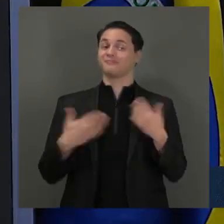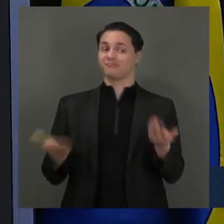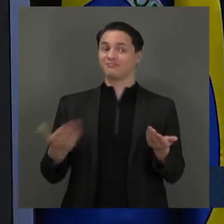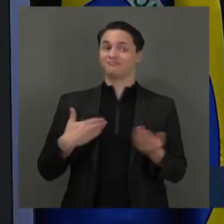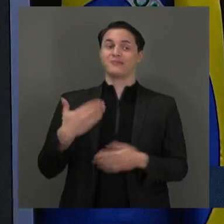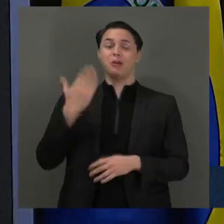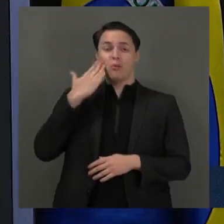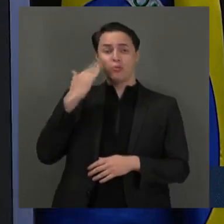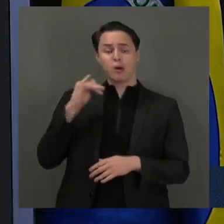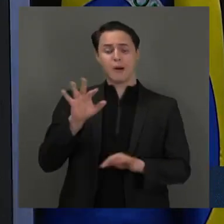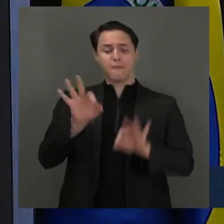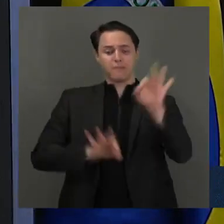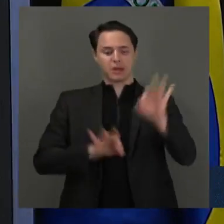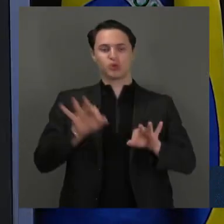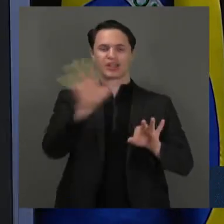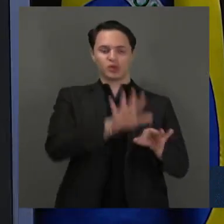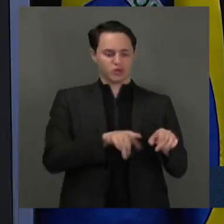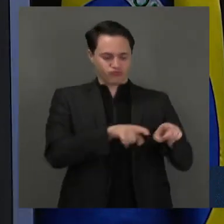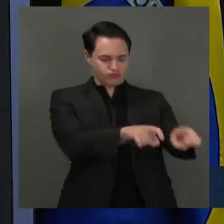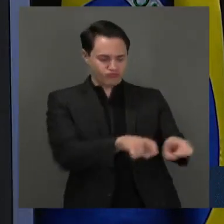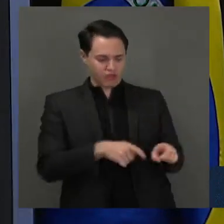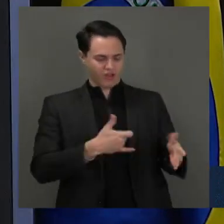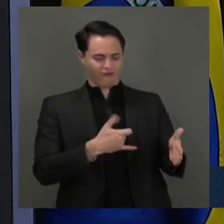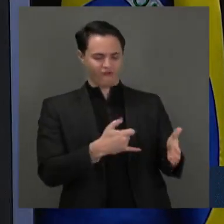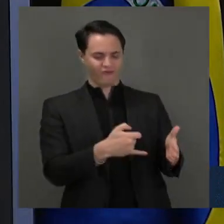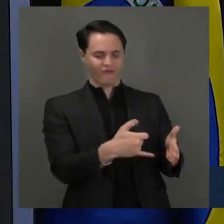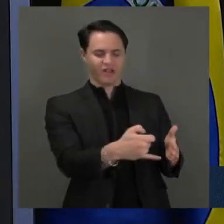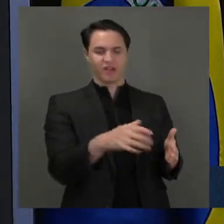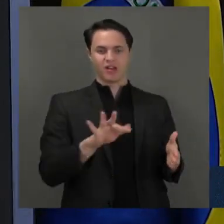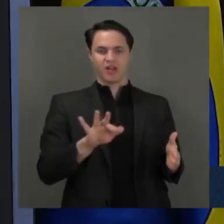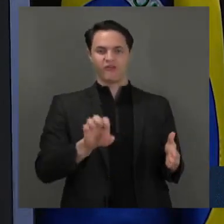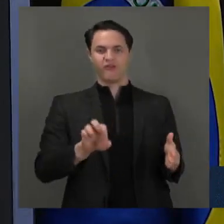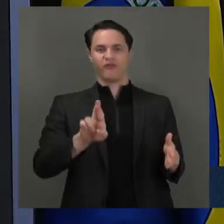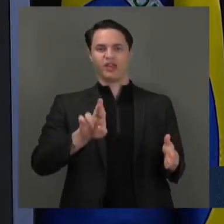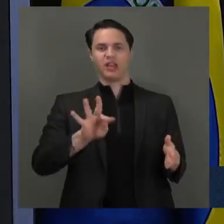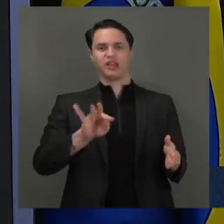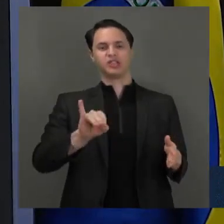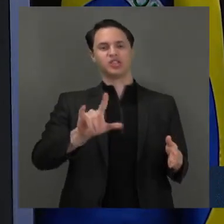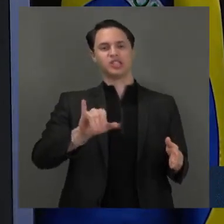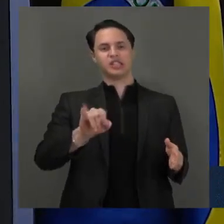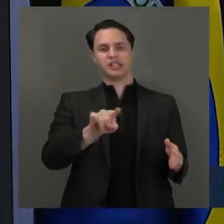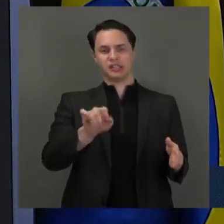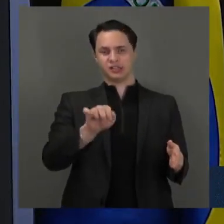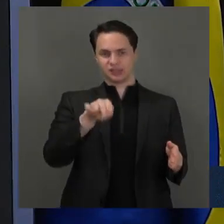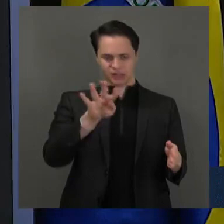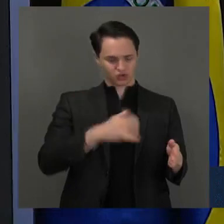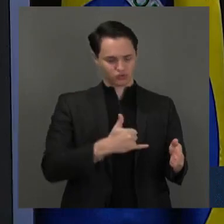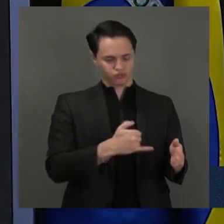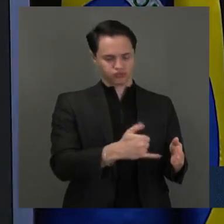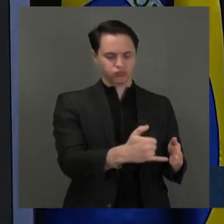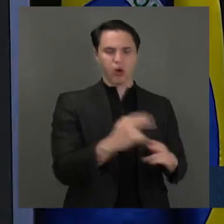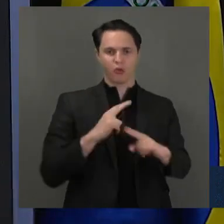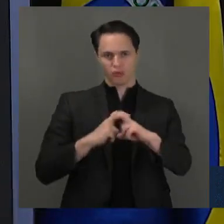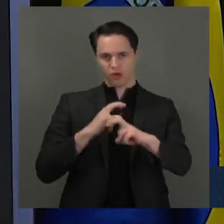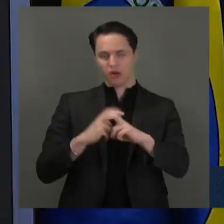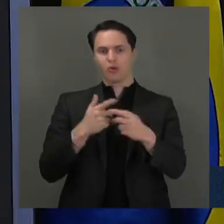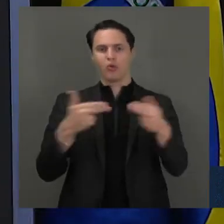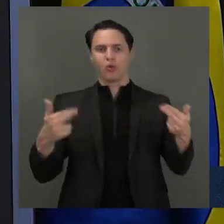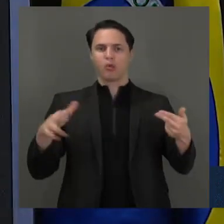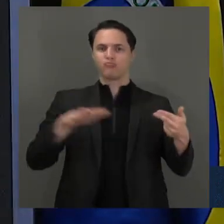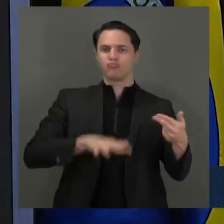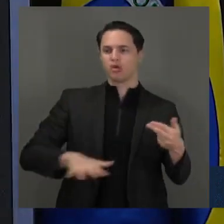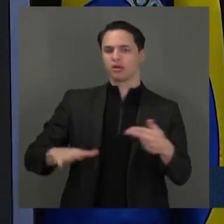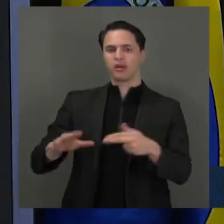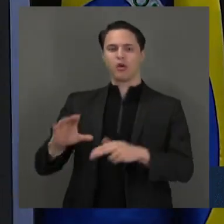de Fertilizantes através do CONFERT, que quer dizer Conselho Nacional de